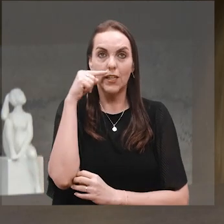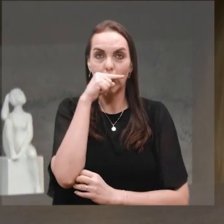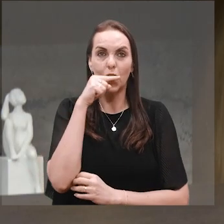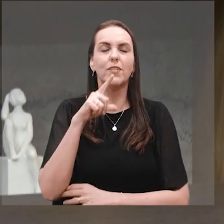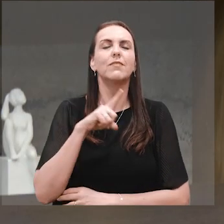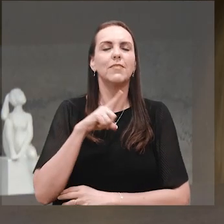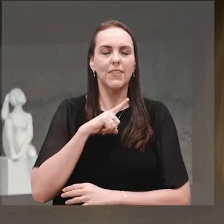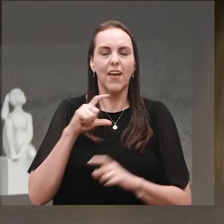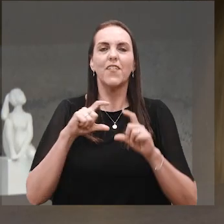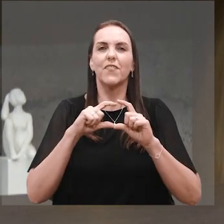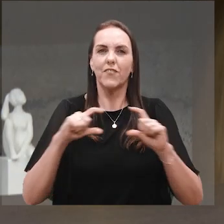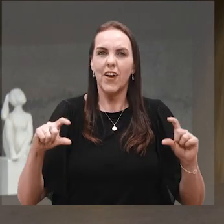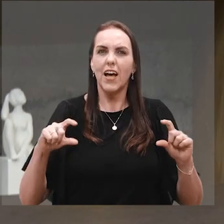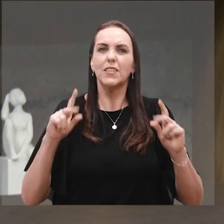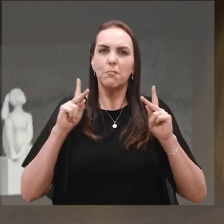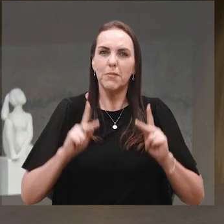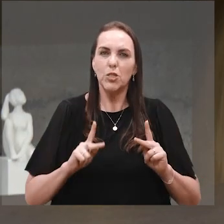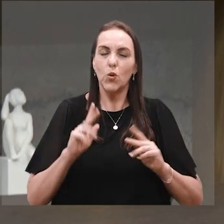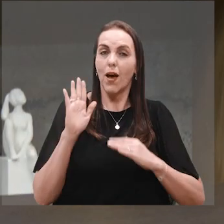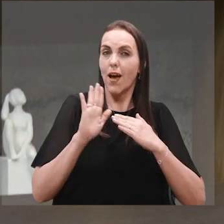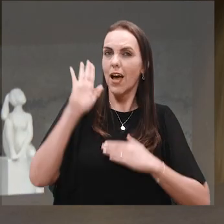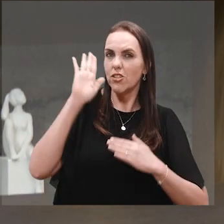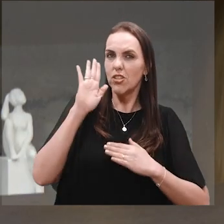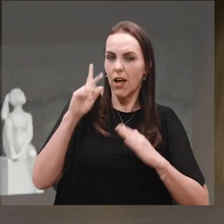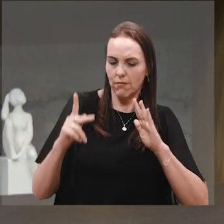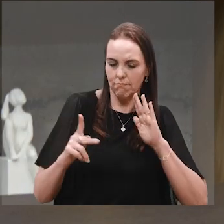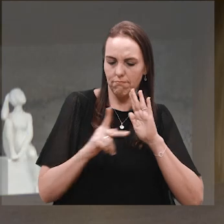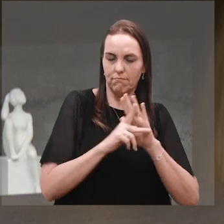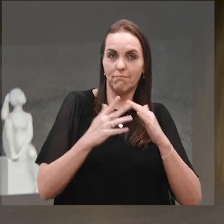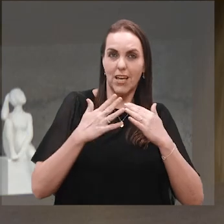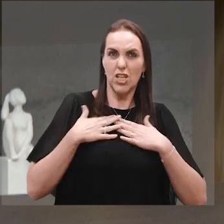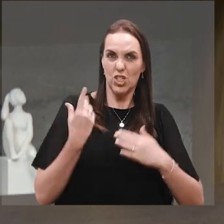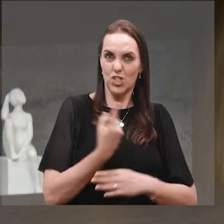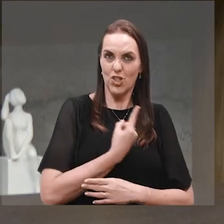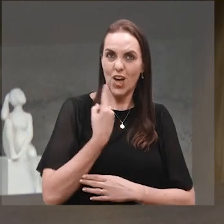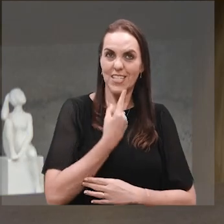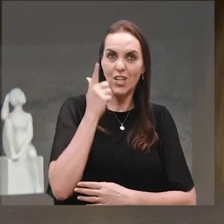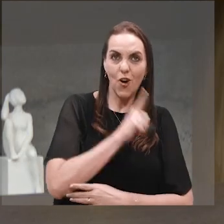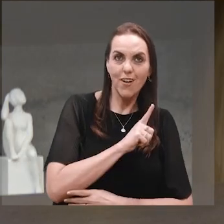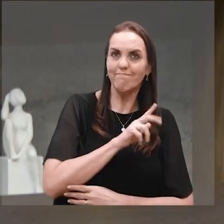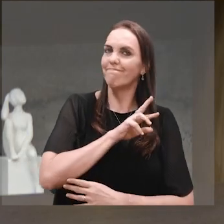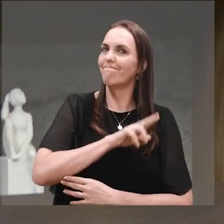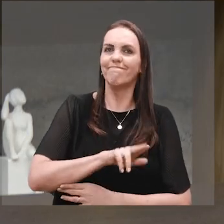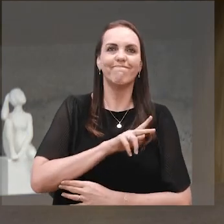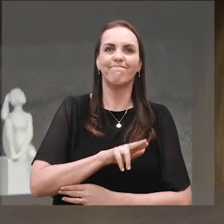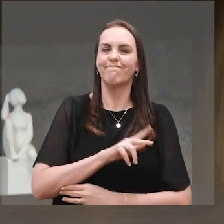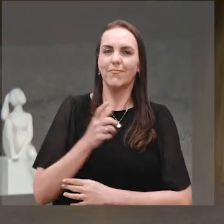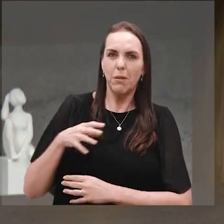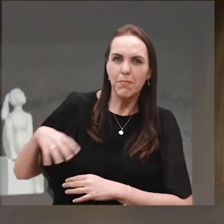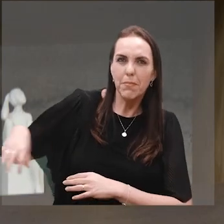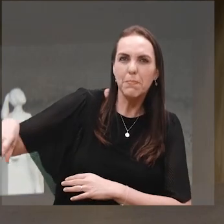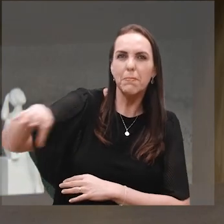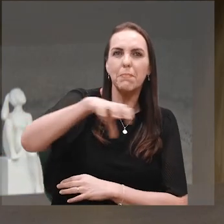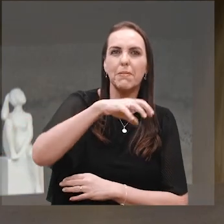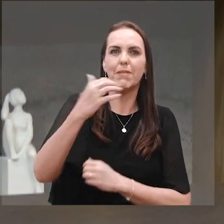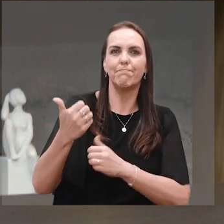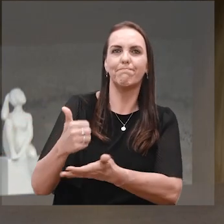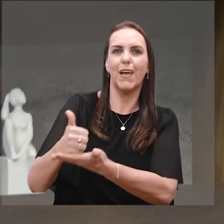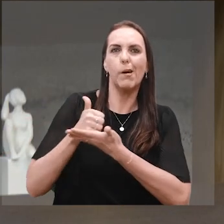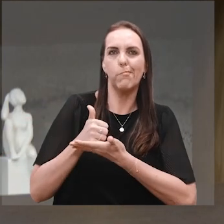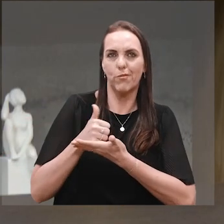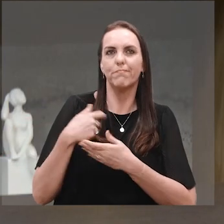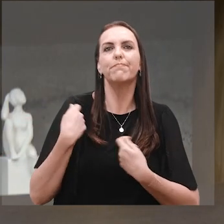tem uma frase que ninguém é candidato de si mesmo. Quer dizer, precisa de todo um entorno. Nós